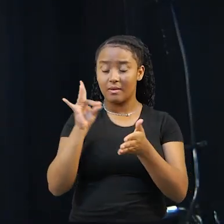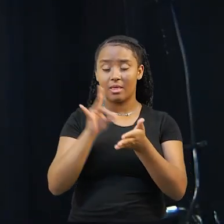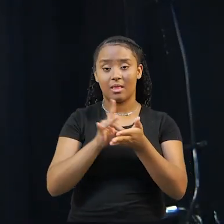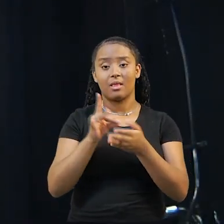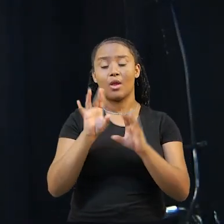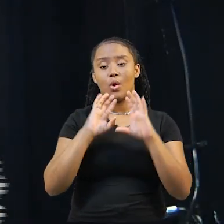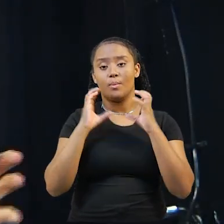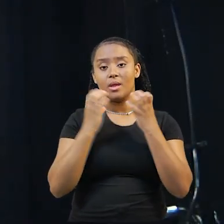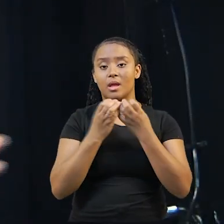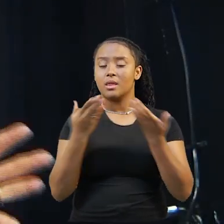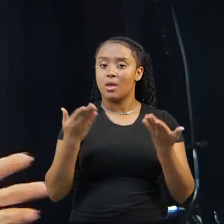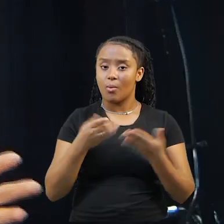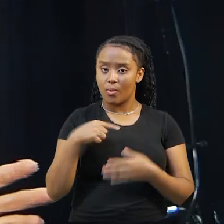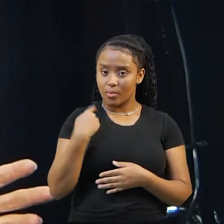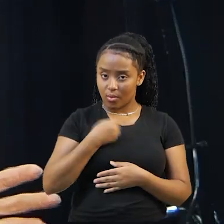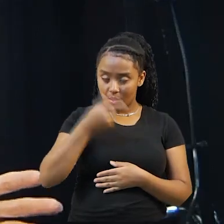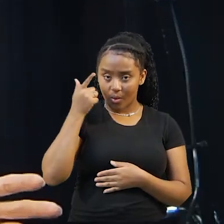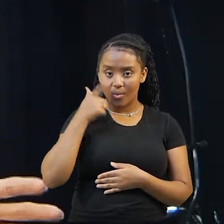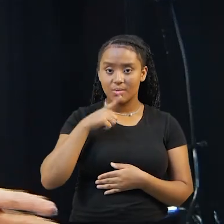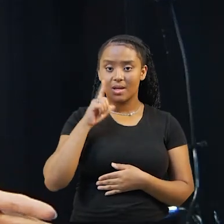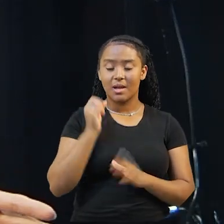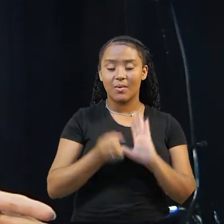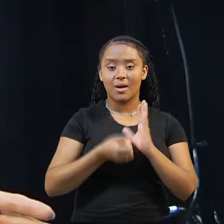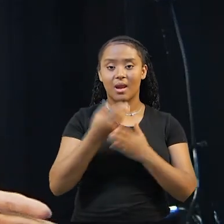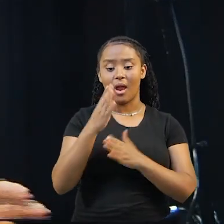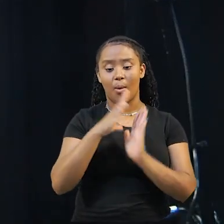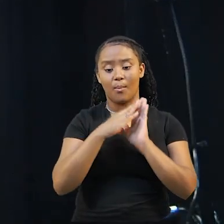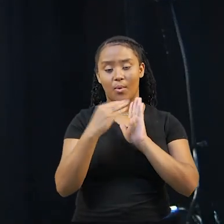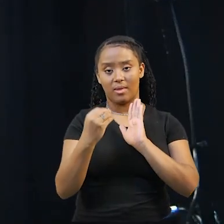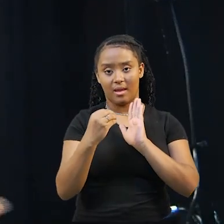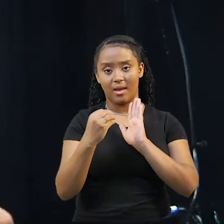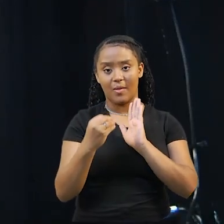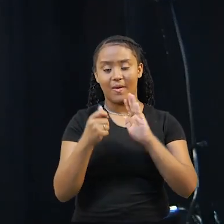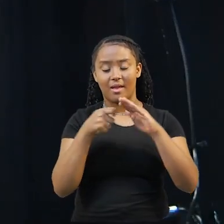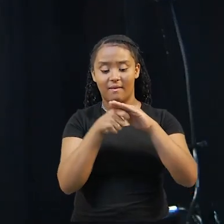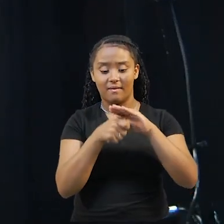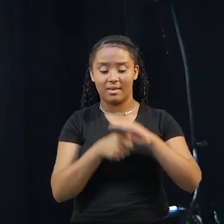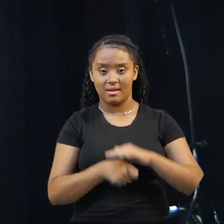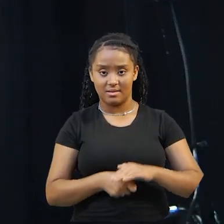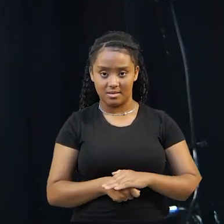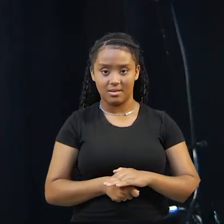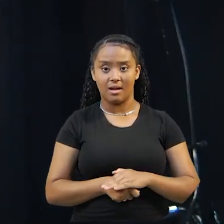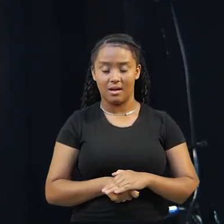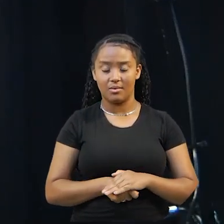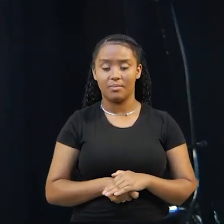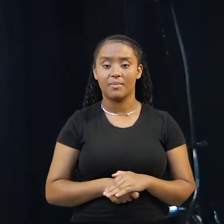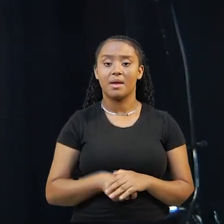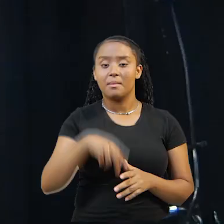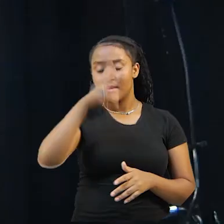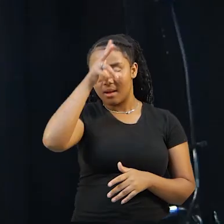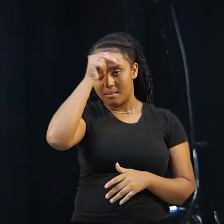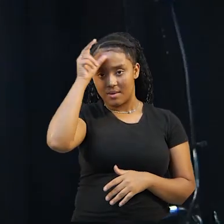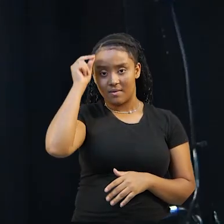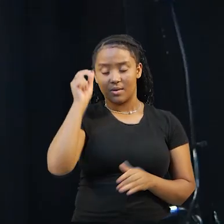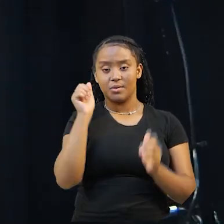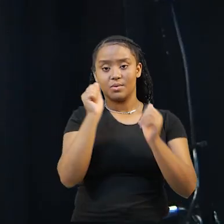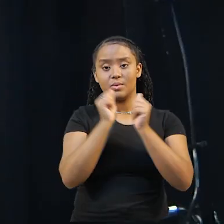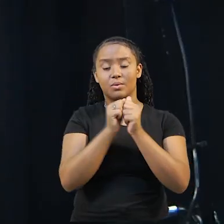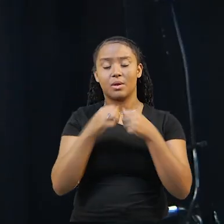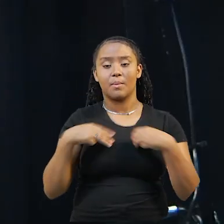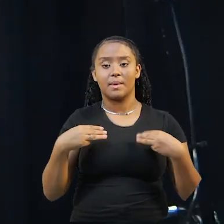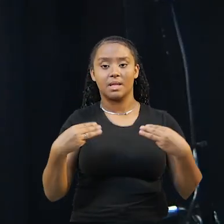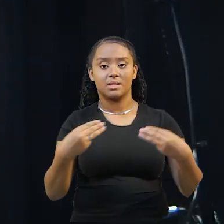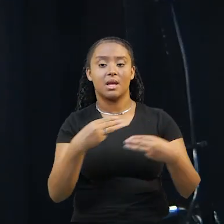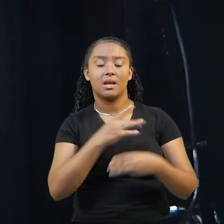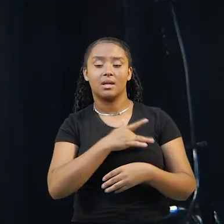comunidade. Então, hoje a gente conseguiu construir um modelo, né, que é financiado, credenciado pela Prefeitura junto ao Ministério